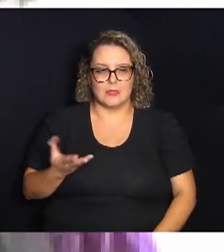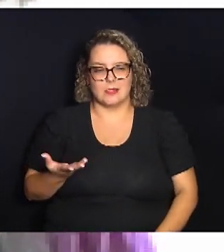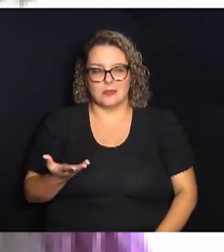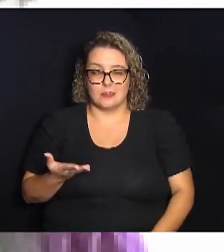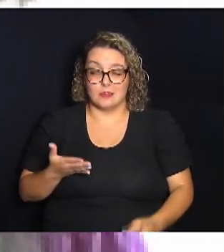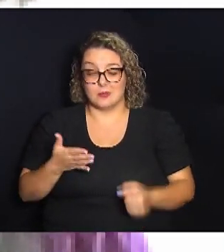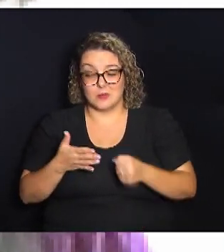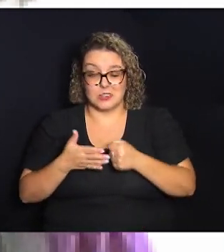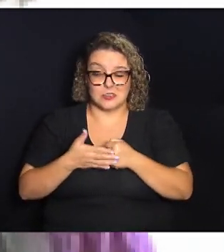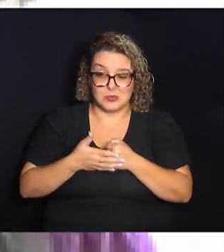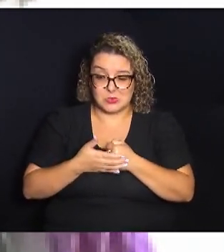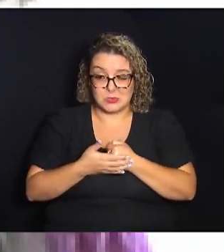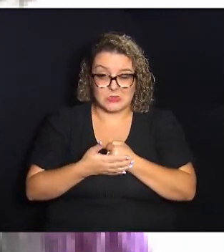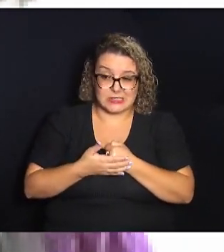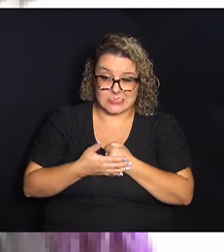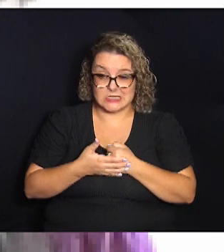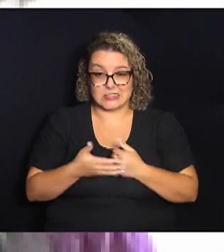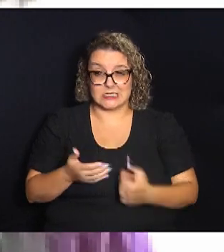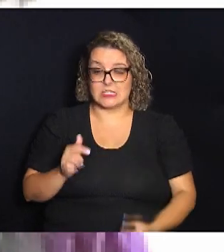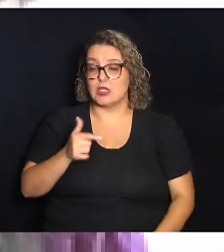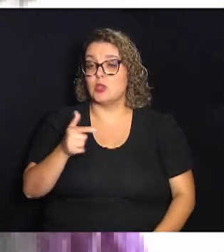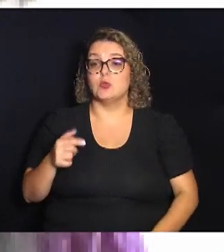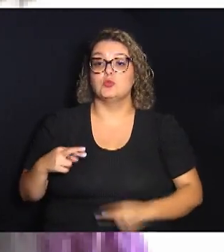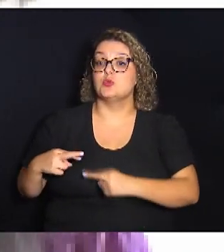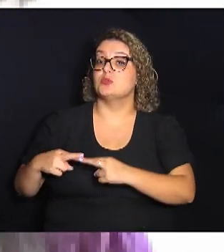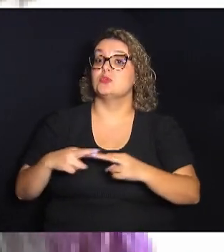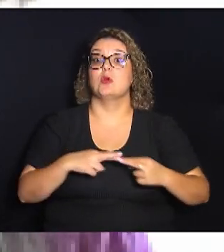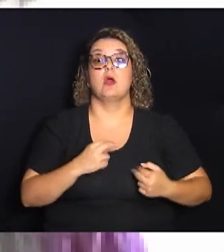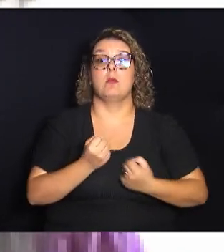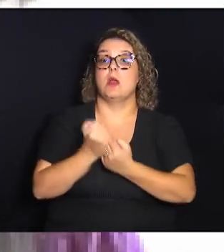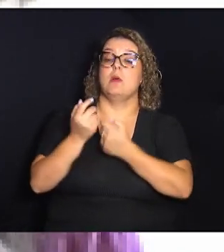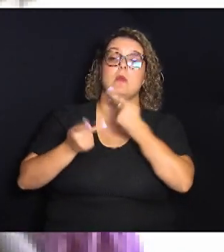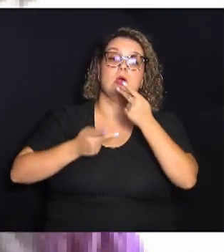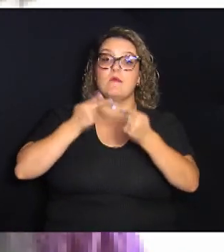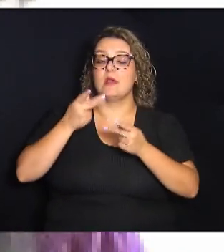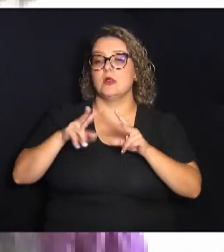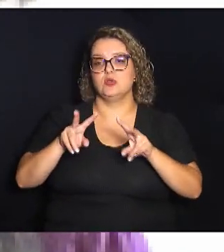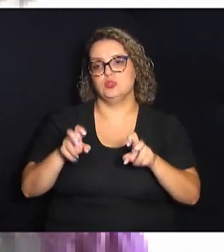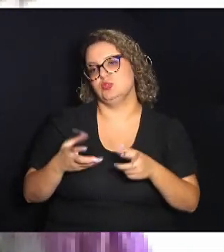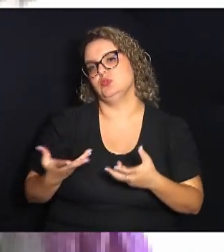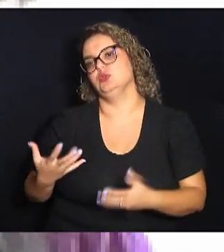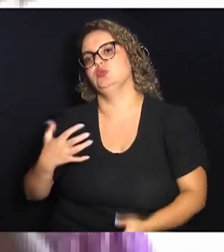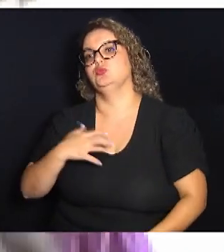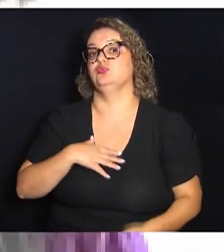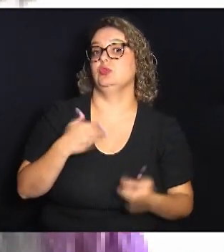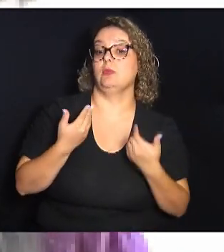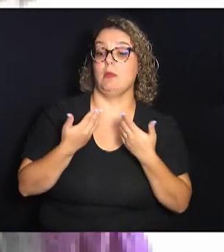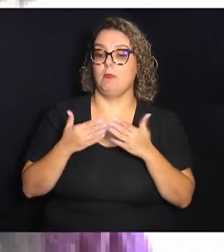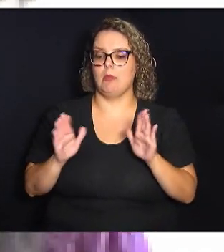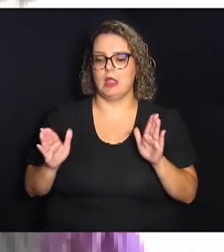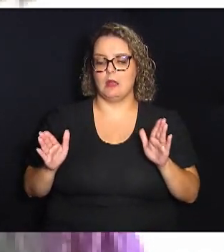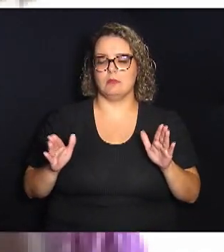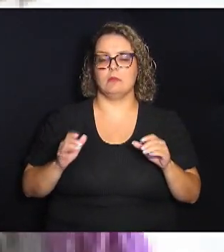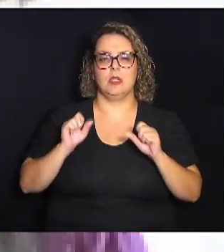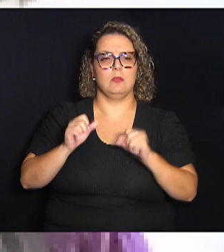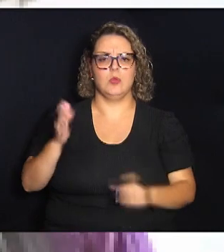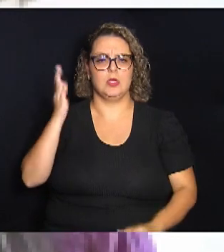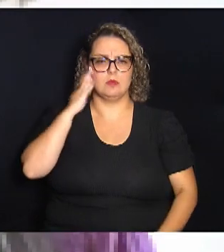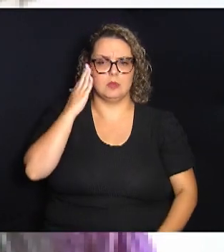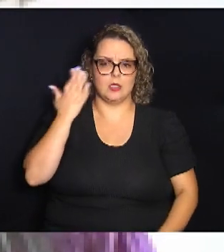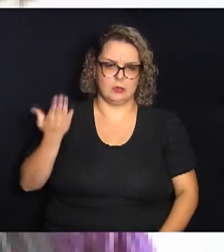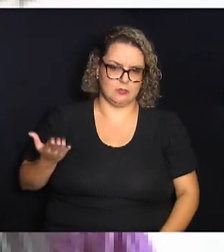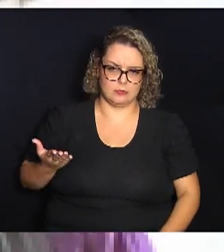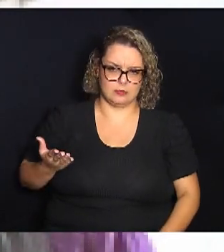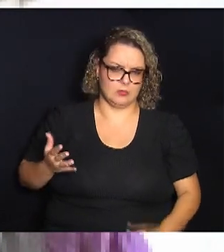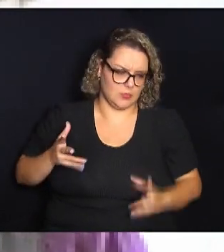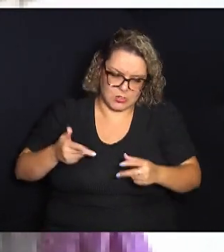gente percebe que não existe uma rede de apoio para se falar desse assunto de forma aberta, para que possa entender que, olha, está todo mundo